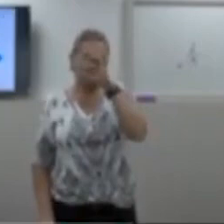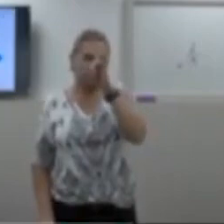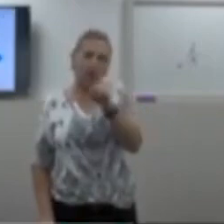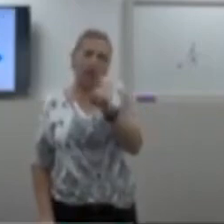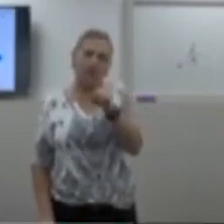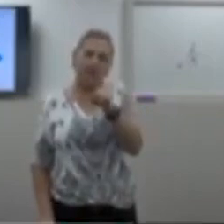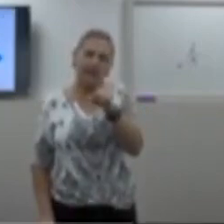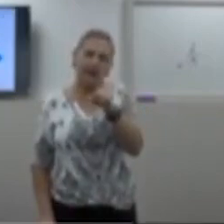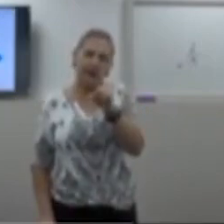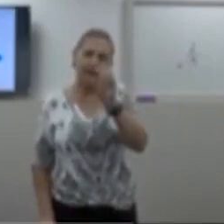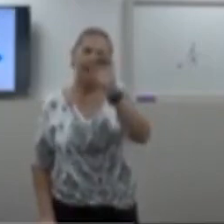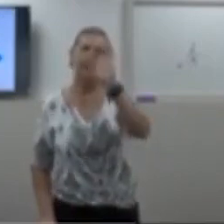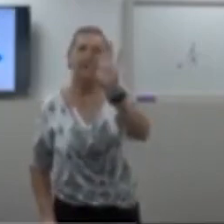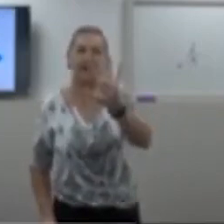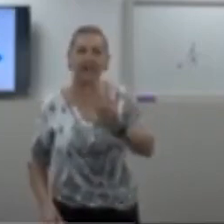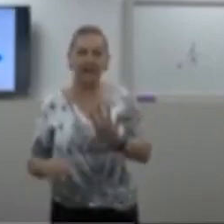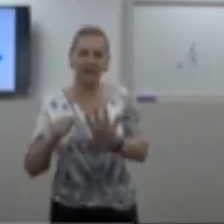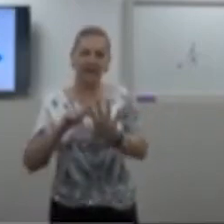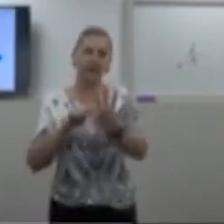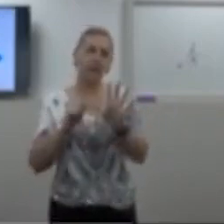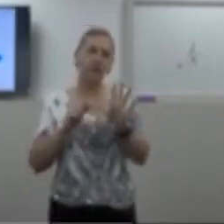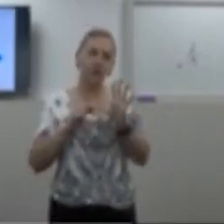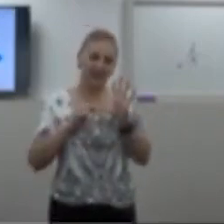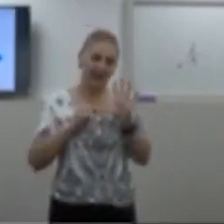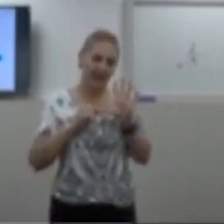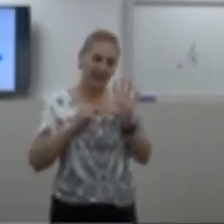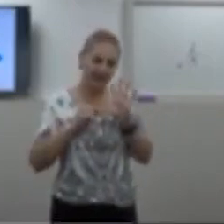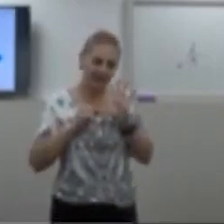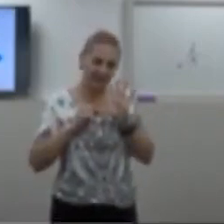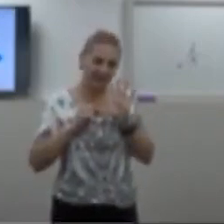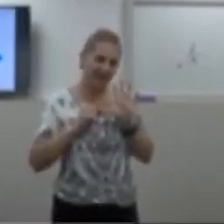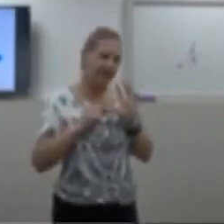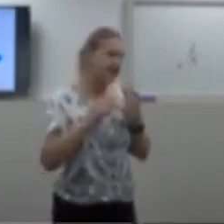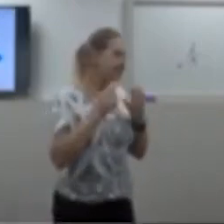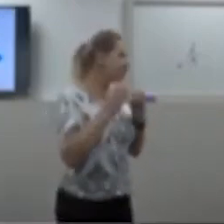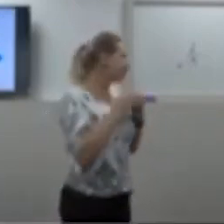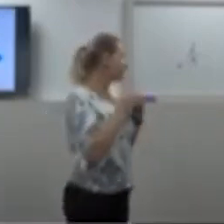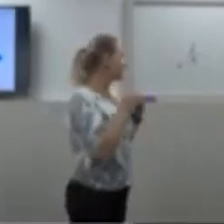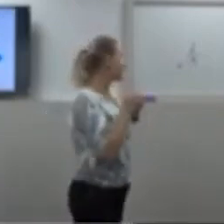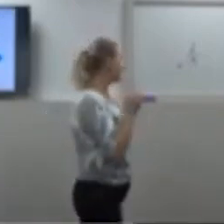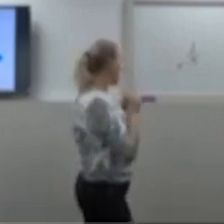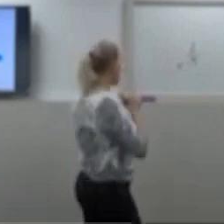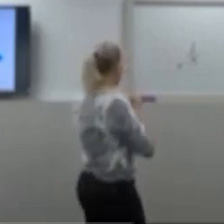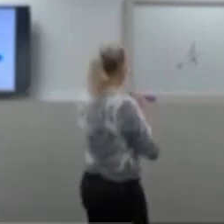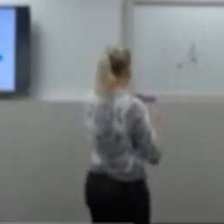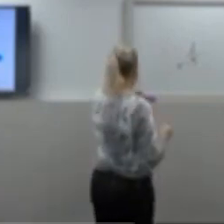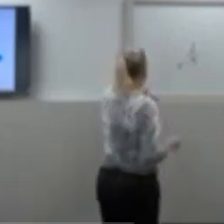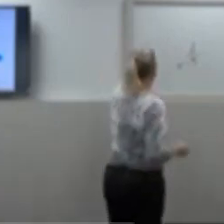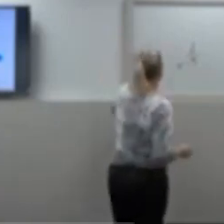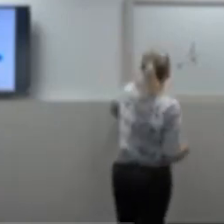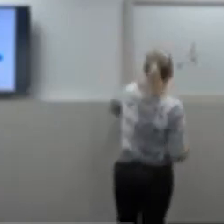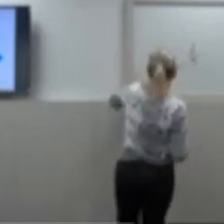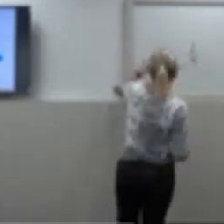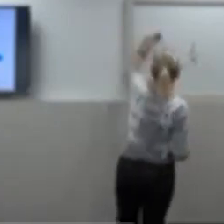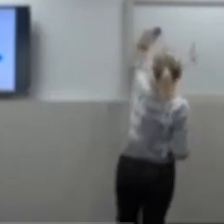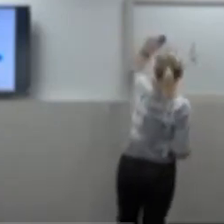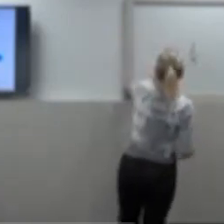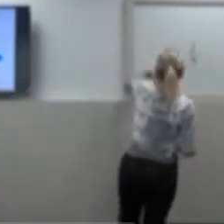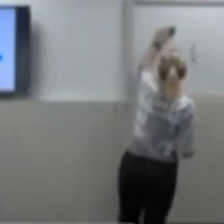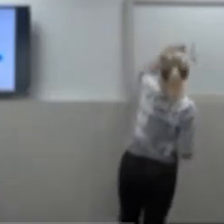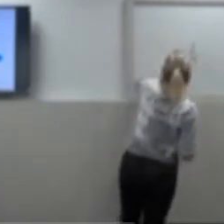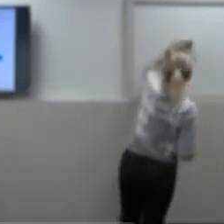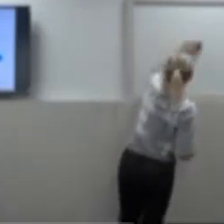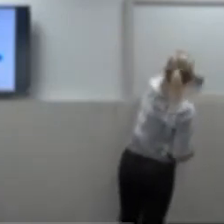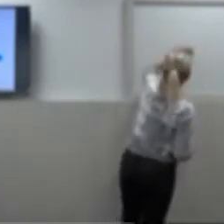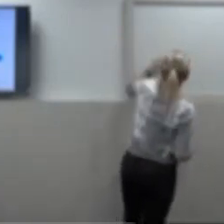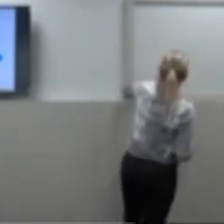que vocês não olhem para a tela e tentem lembrar. Os numerais se dividem em...